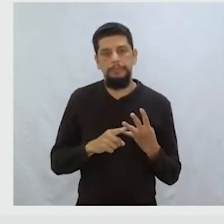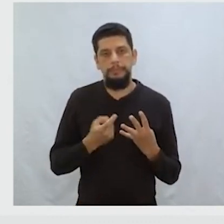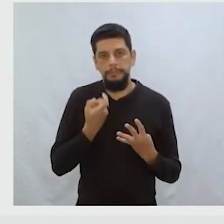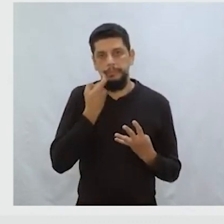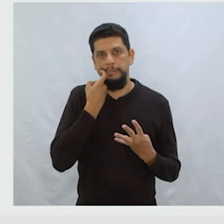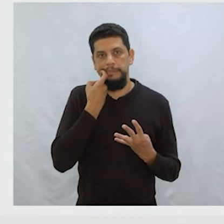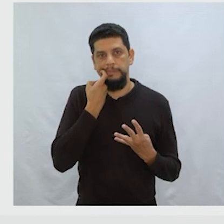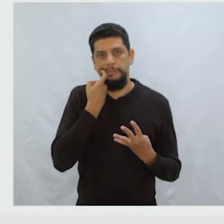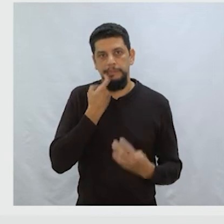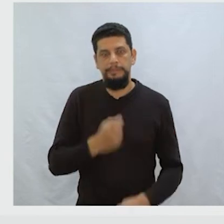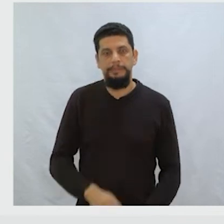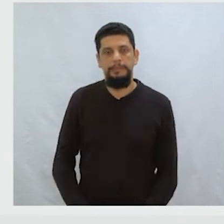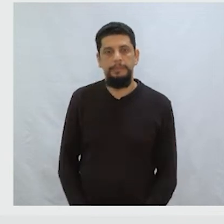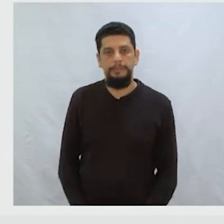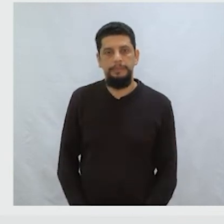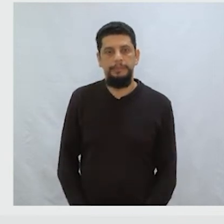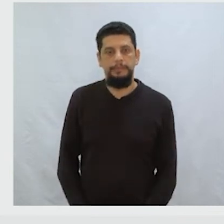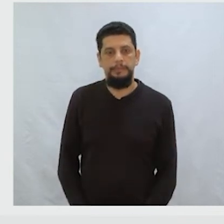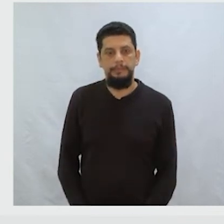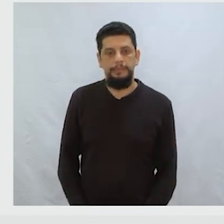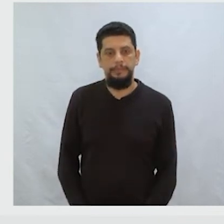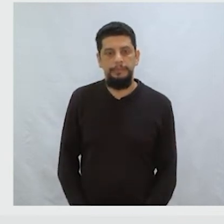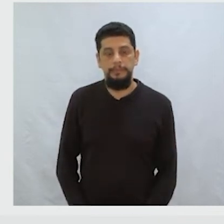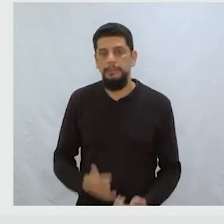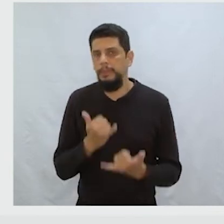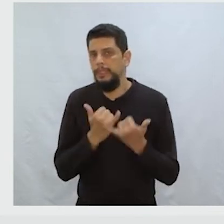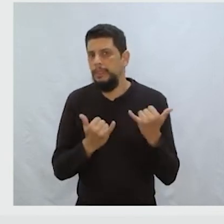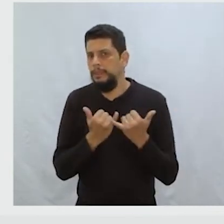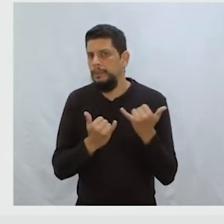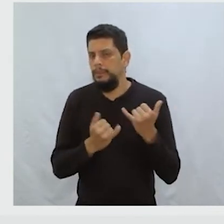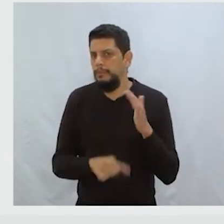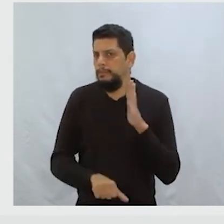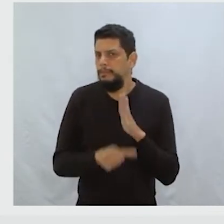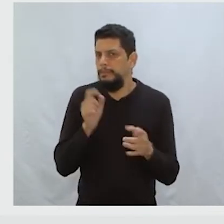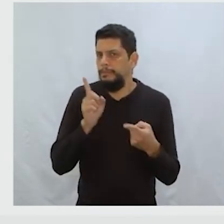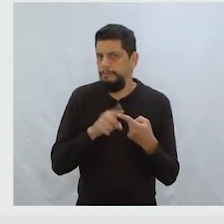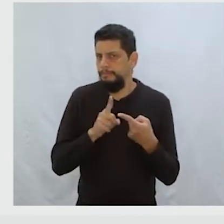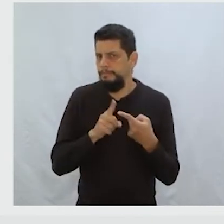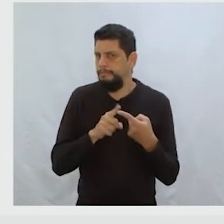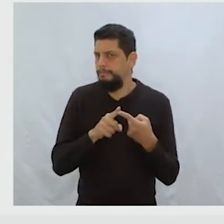O próximo peixe está parecido com o início ali.